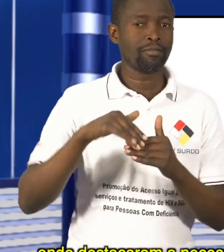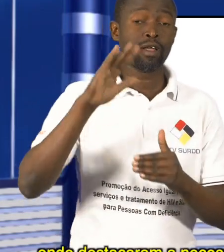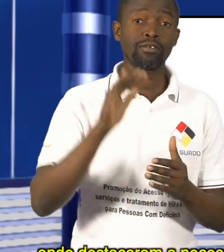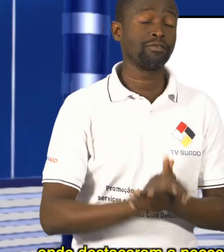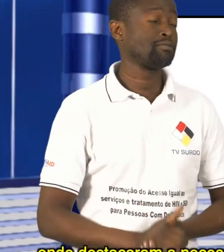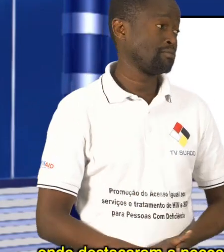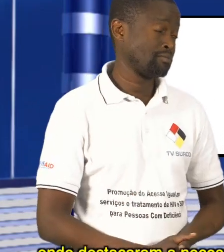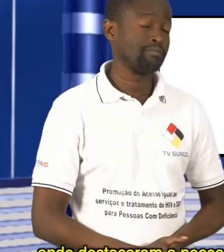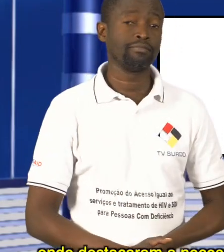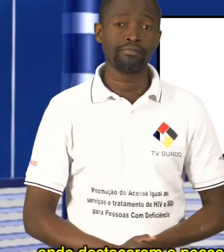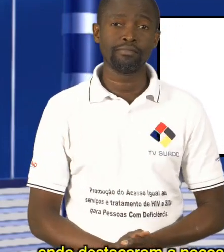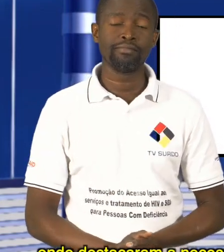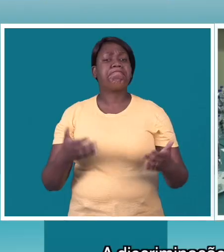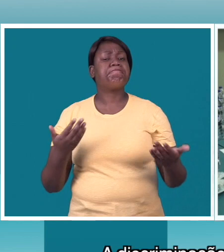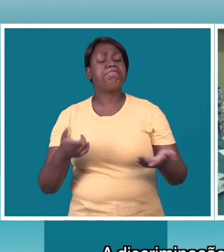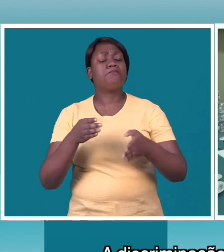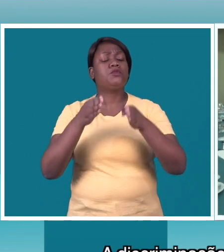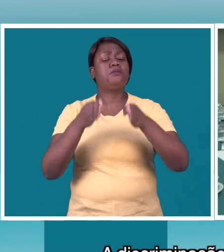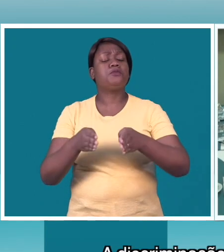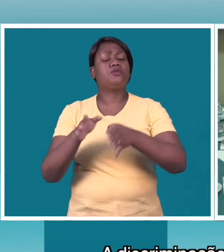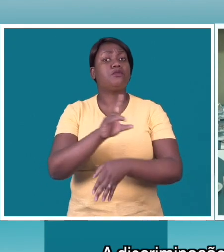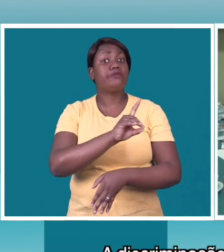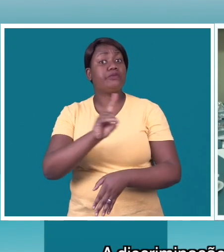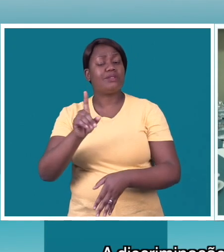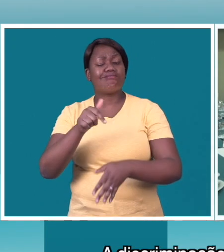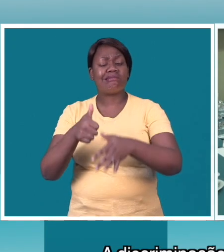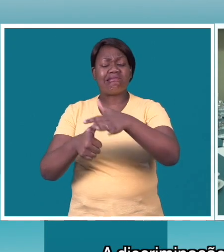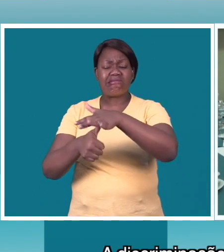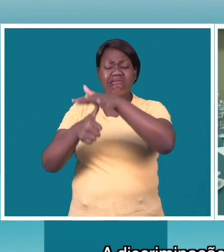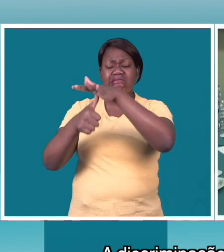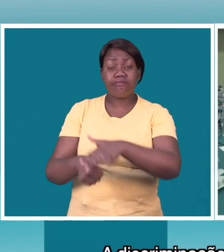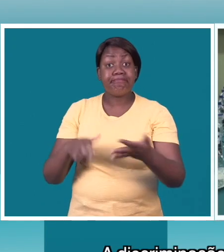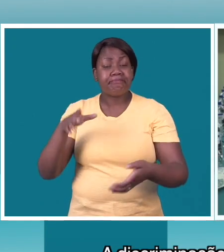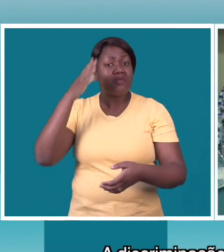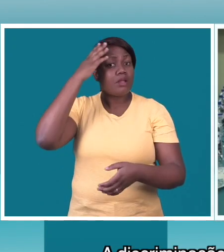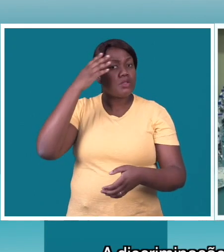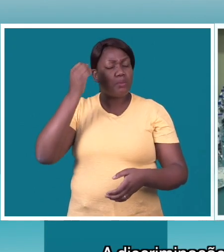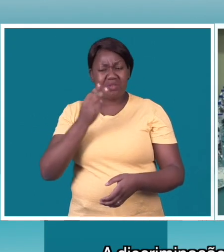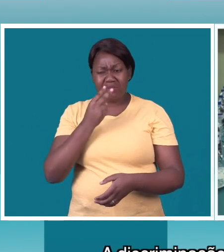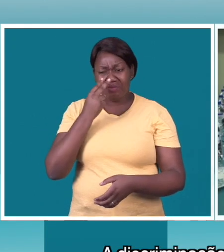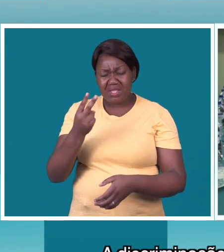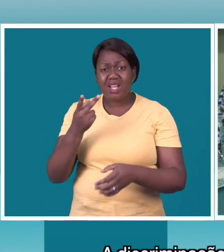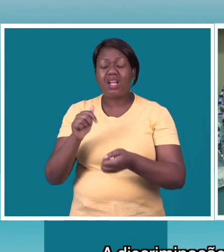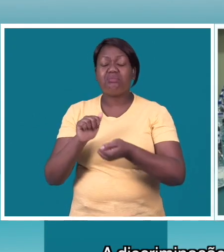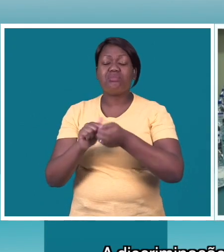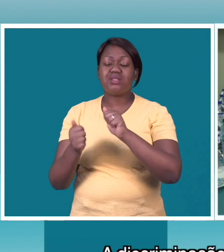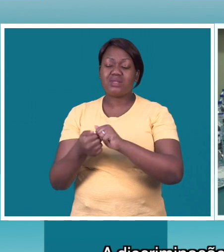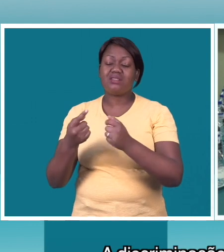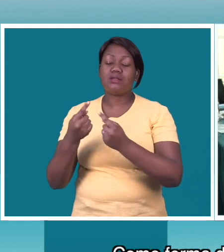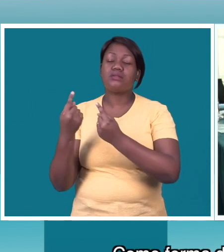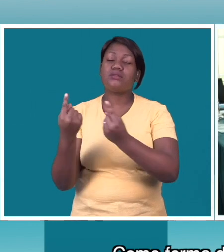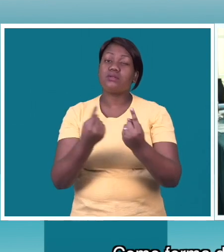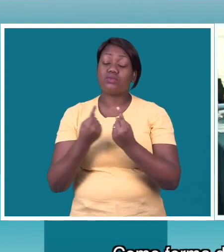principalmente na infância. A discriminação da pessoa com deficiência psicossocial continua a ser um problema no país.